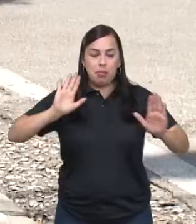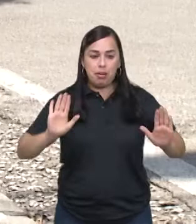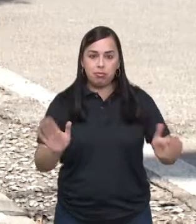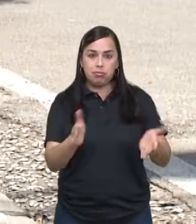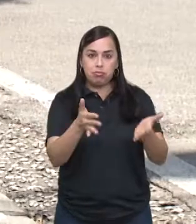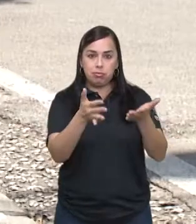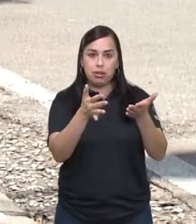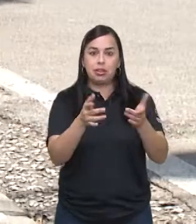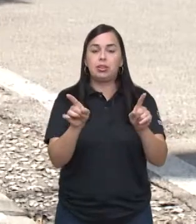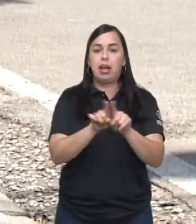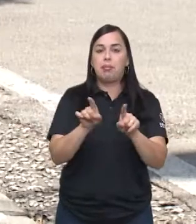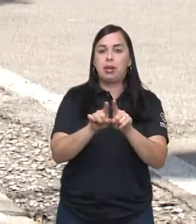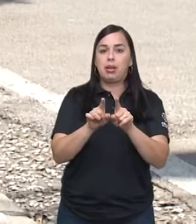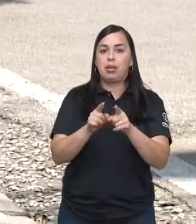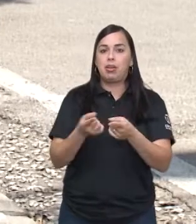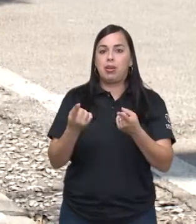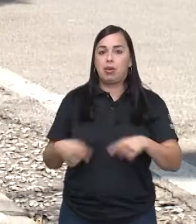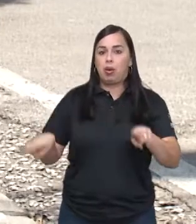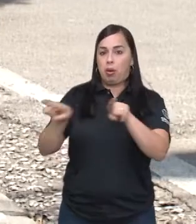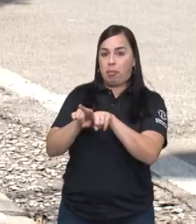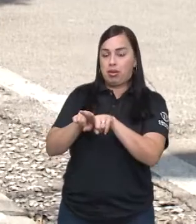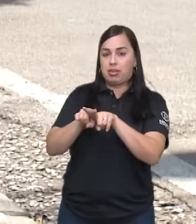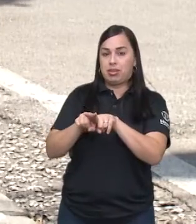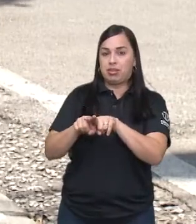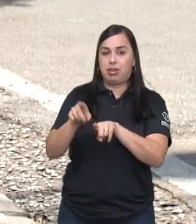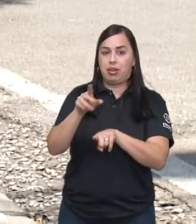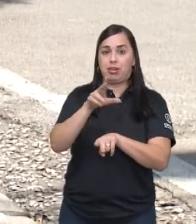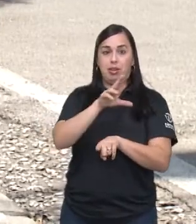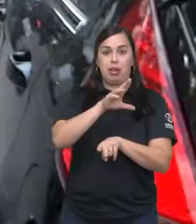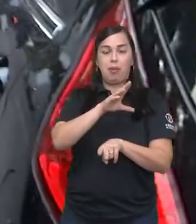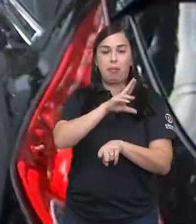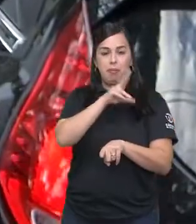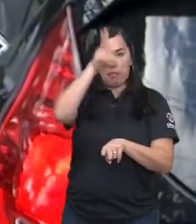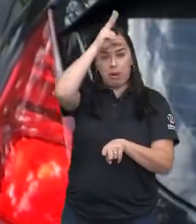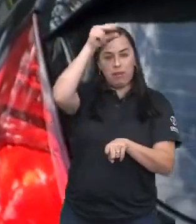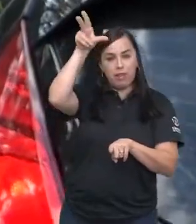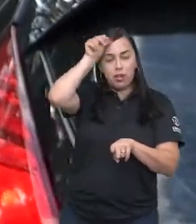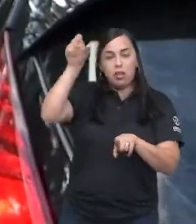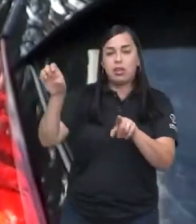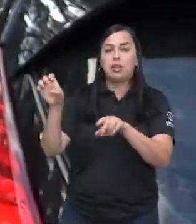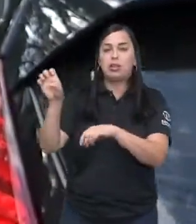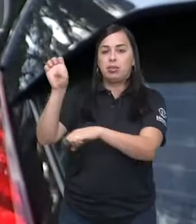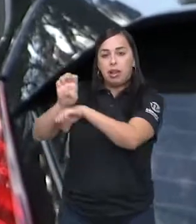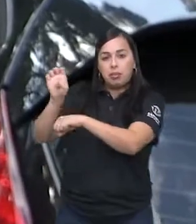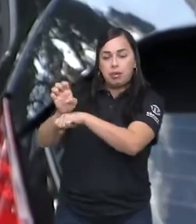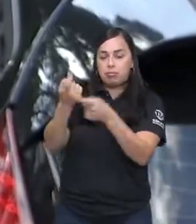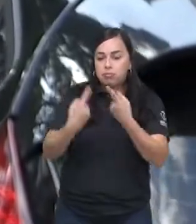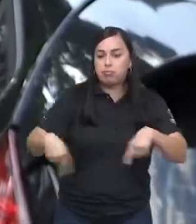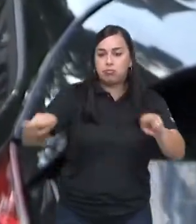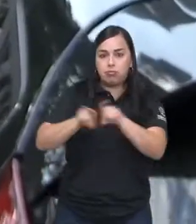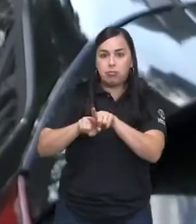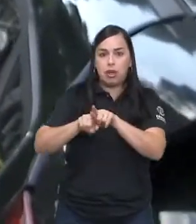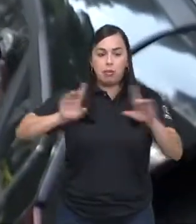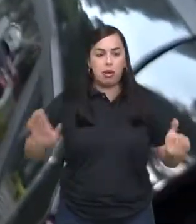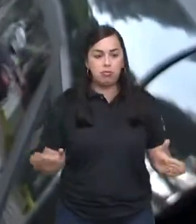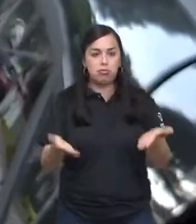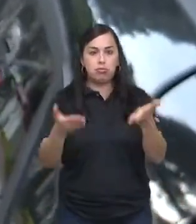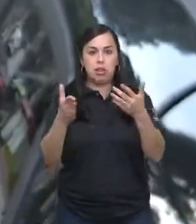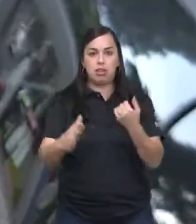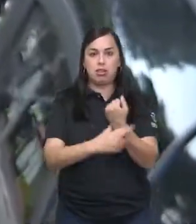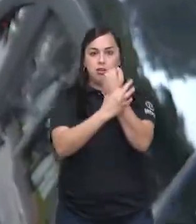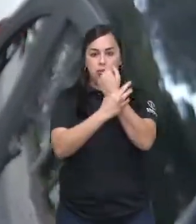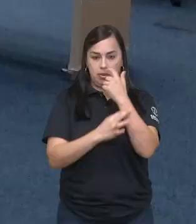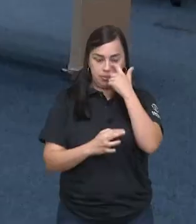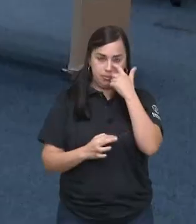intuito de renovar o convênio firmado entre município e o Estado para poder ampliar as ações de segurança em São José